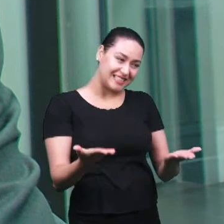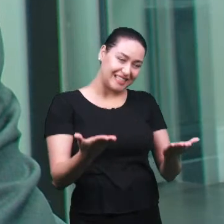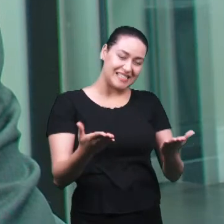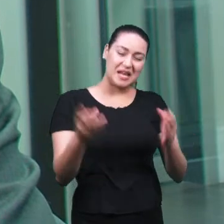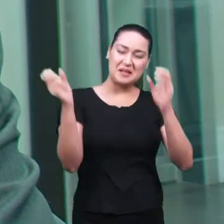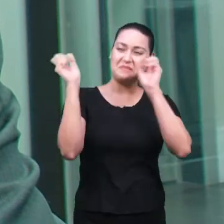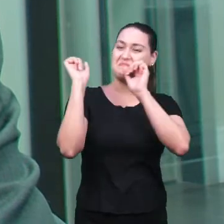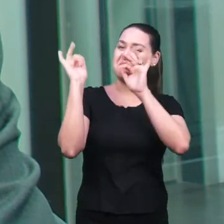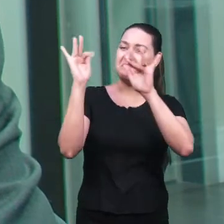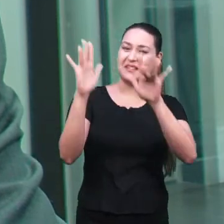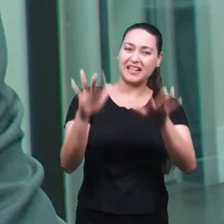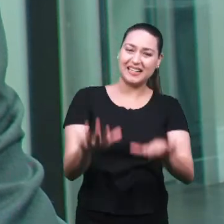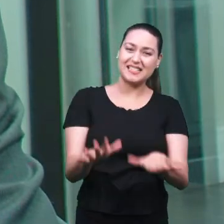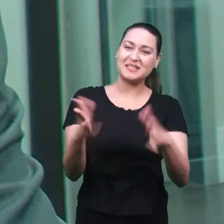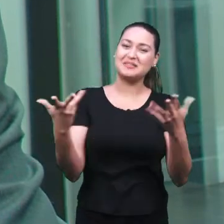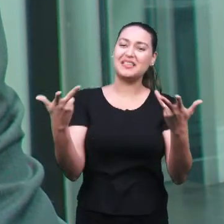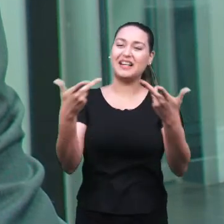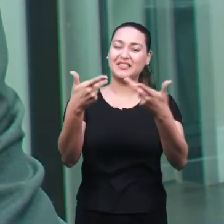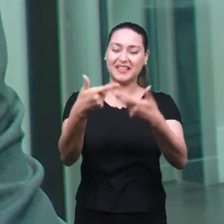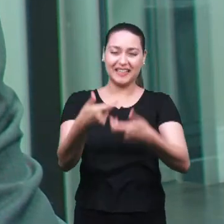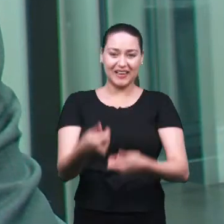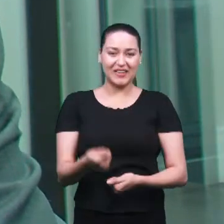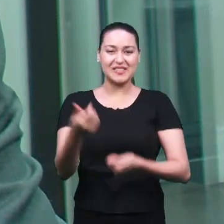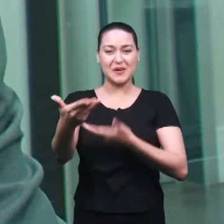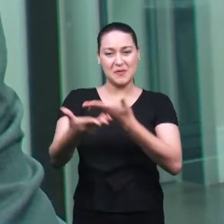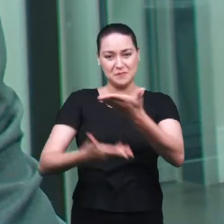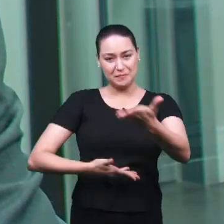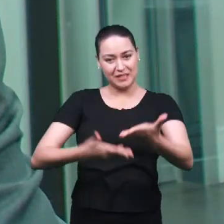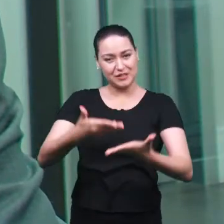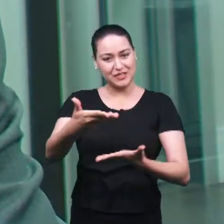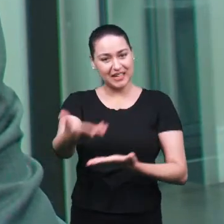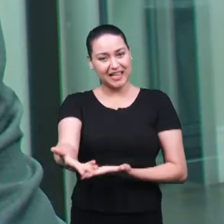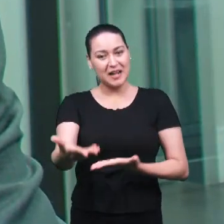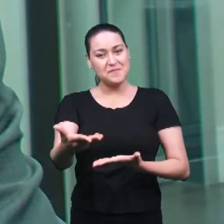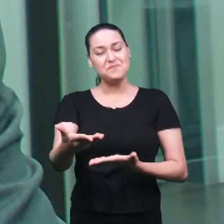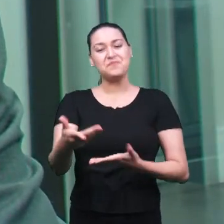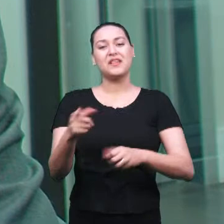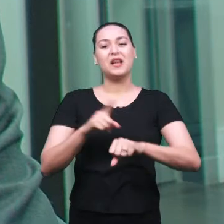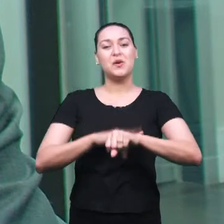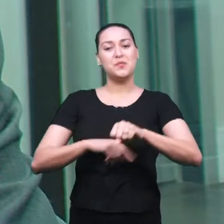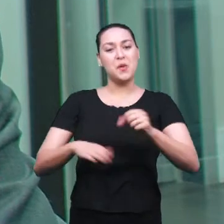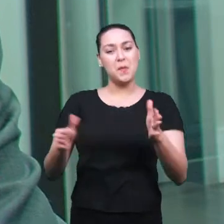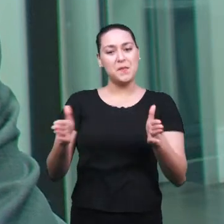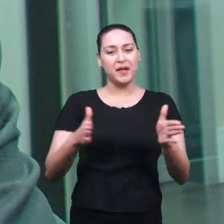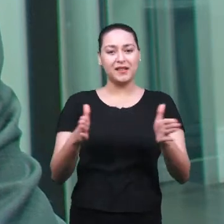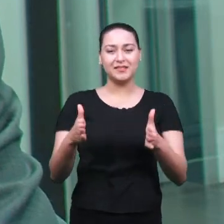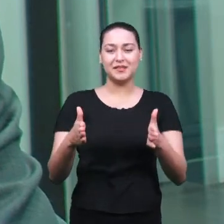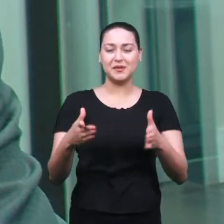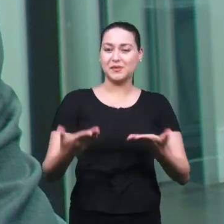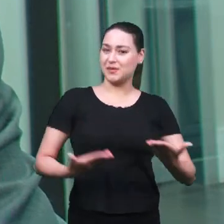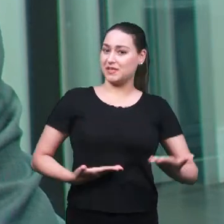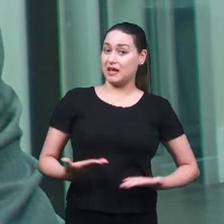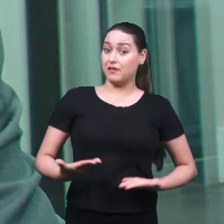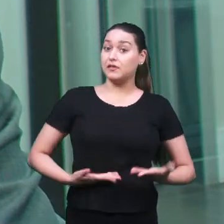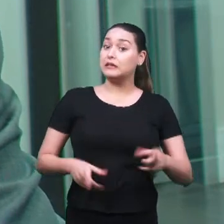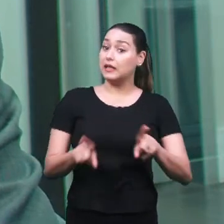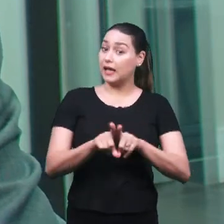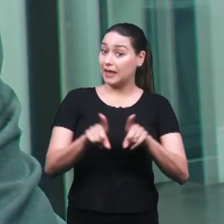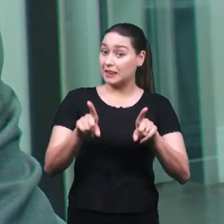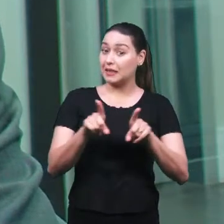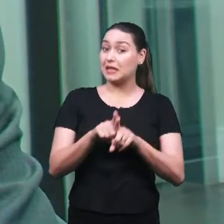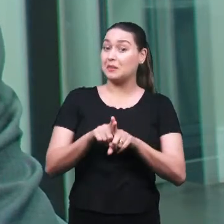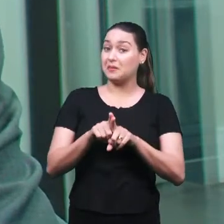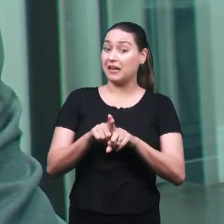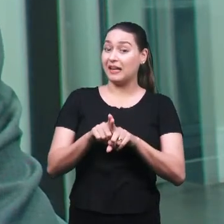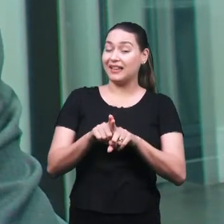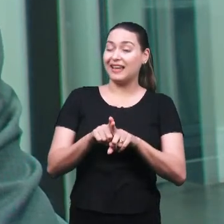um renovo, poder compartilhar momentos aqui com os nossos irmãos e ao mesmo tempo poder realizar a obra